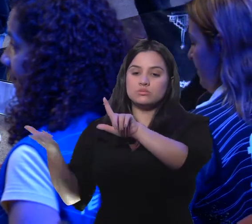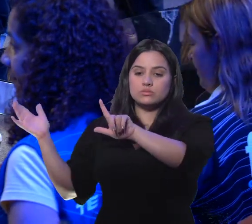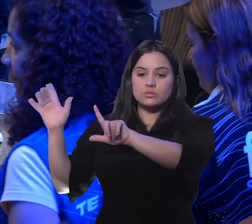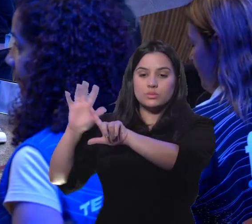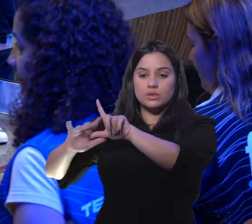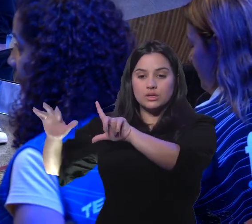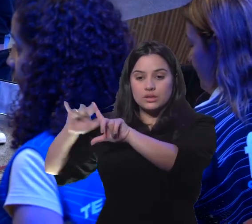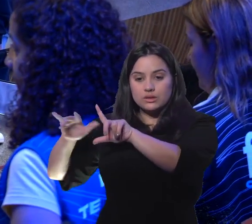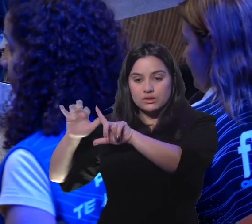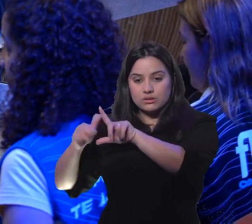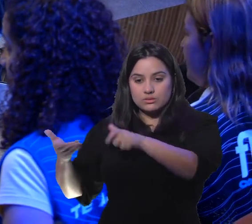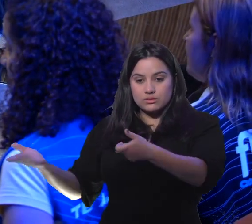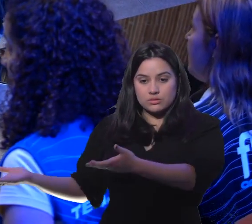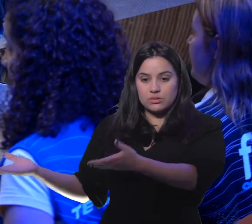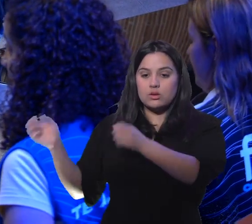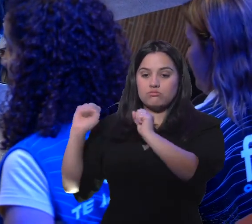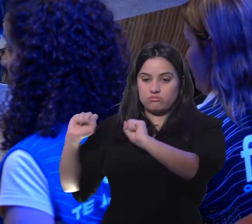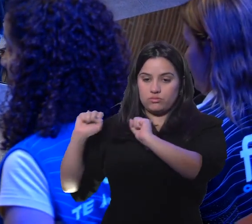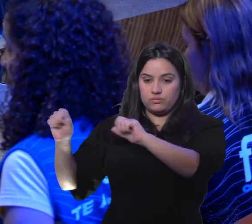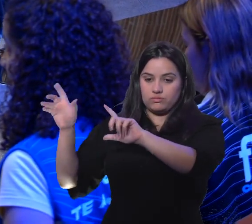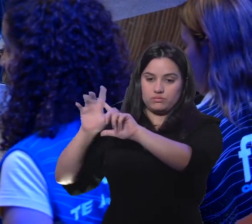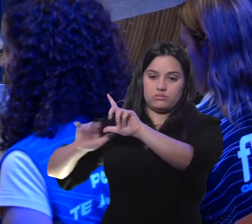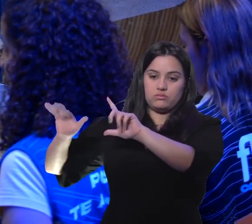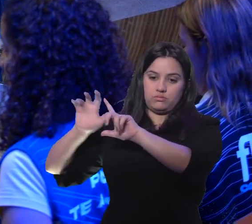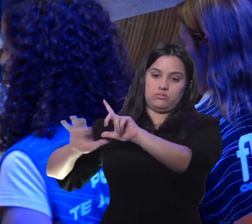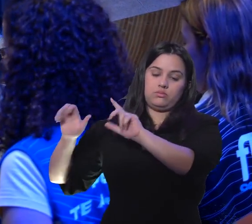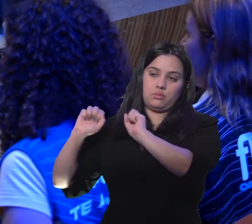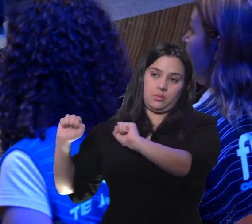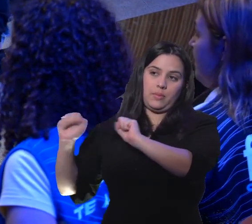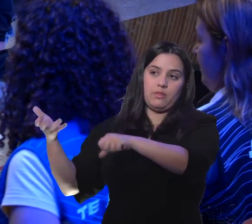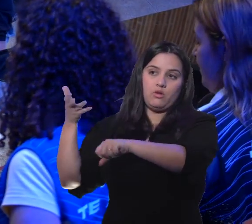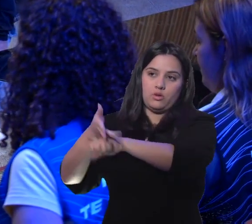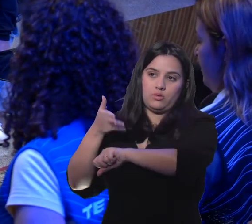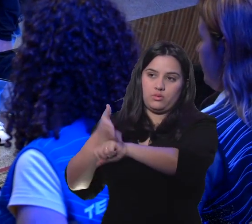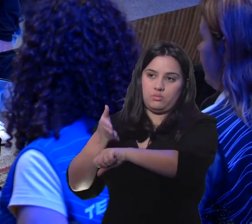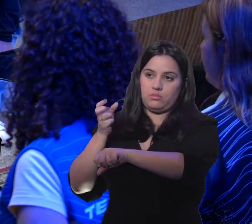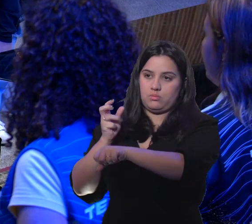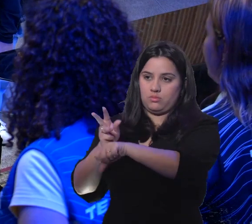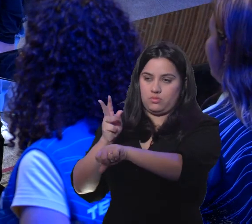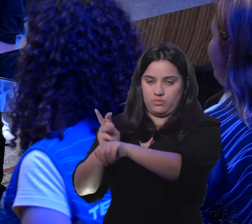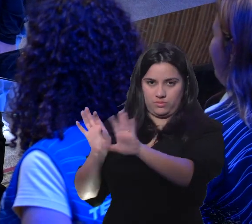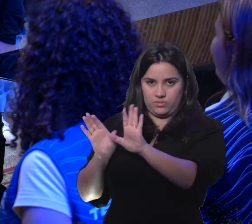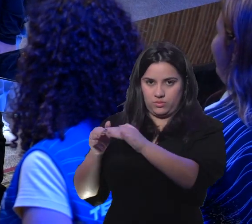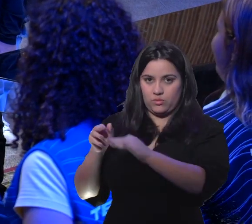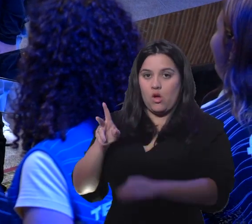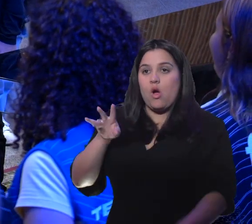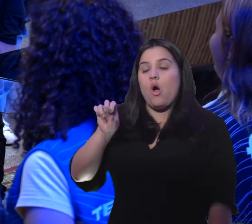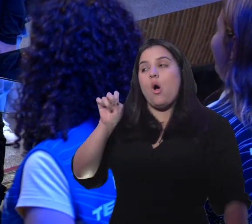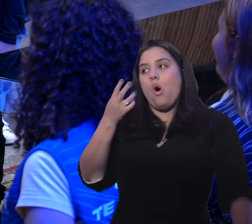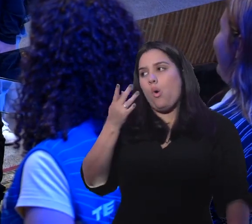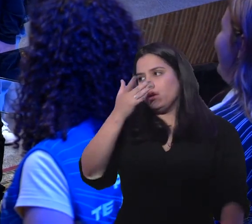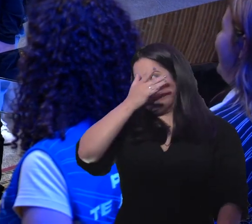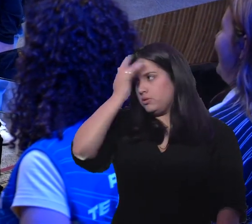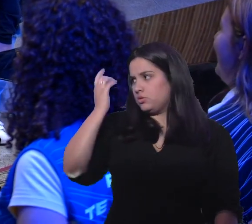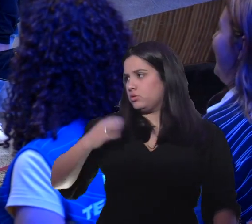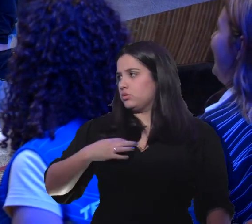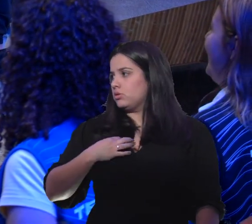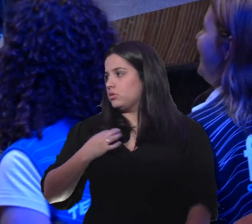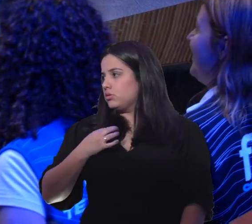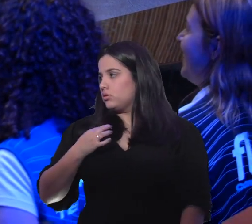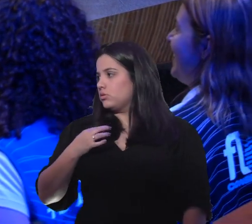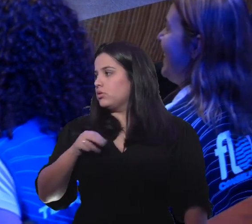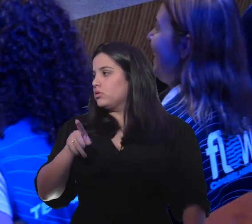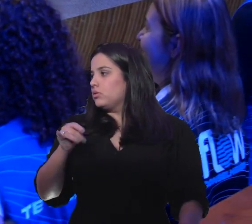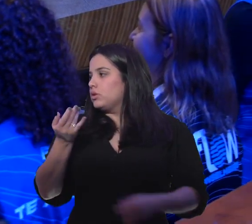podem apontar o celular de vocês para o QR Code, vocês vão entrar num grupo. Ou então esses tios aqui que vão orar com vocês, vão ajudar vocês a entrar nesse